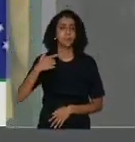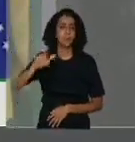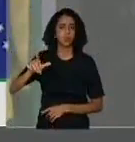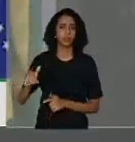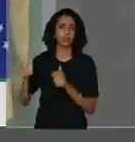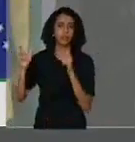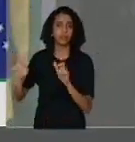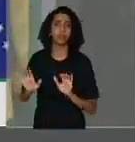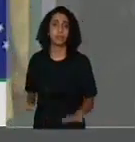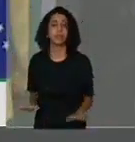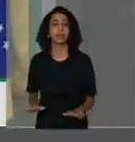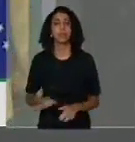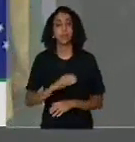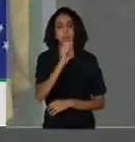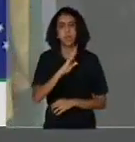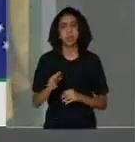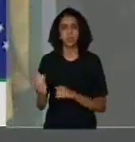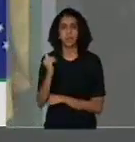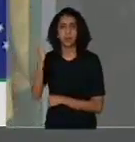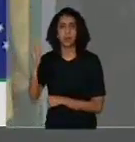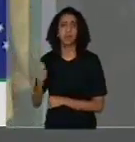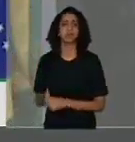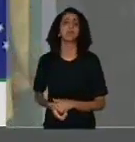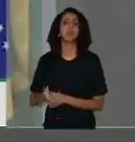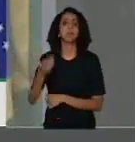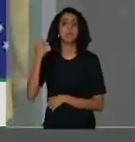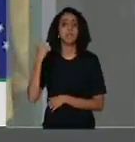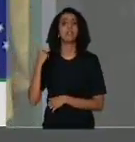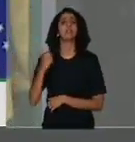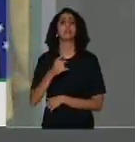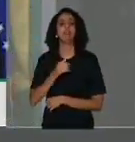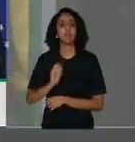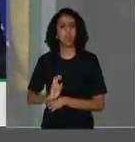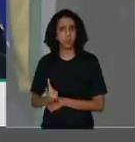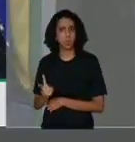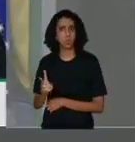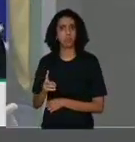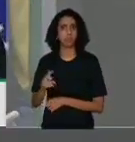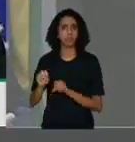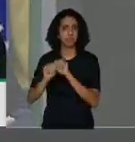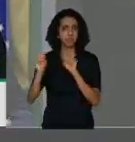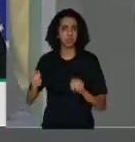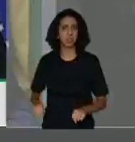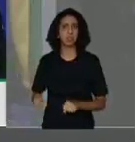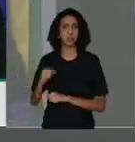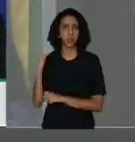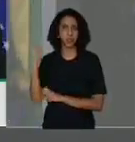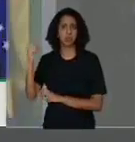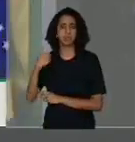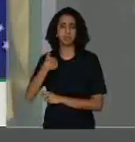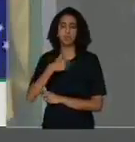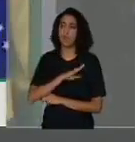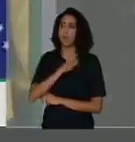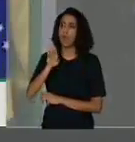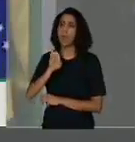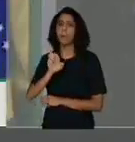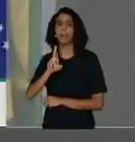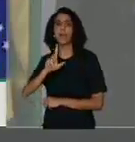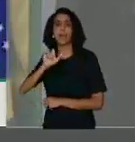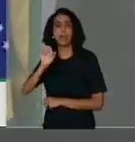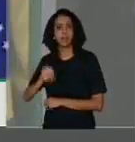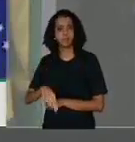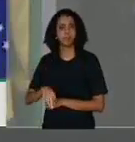ainda estava sob a égide da divisão comunista e capitalista, eu estou em Berlim Oriental, primeiro